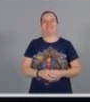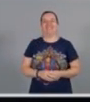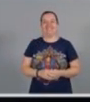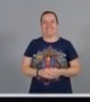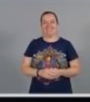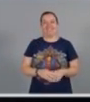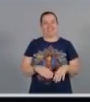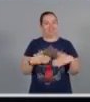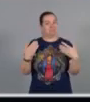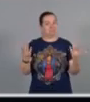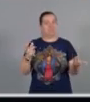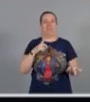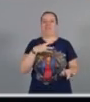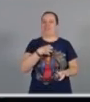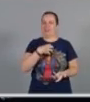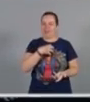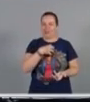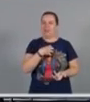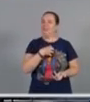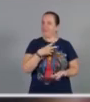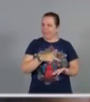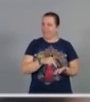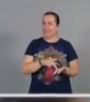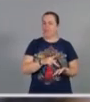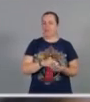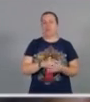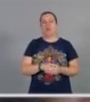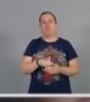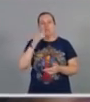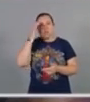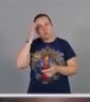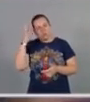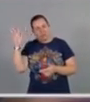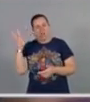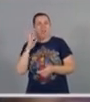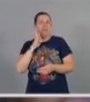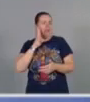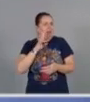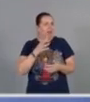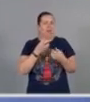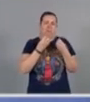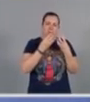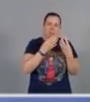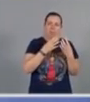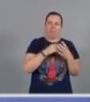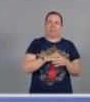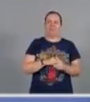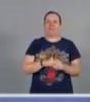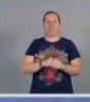E aí tem sentido sonhar todo um sonho